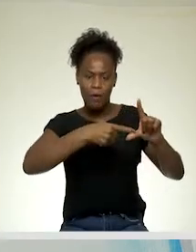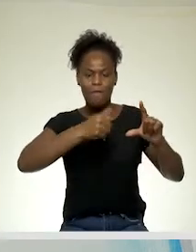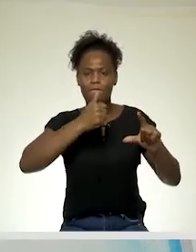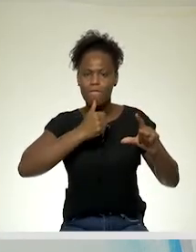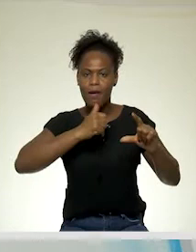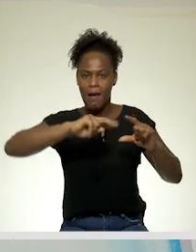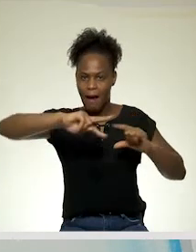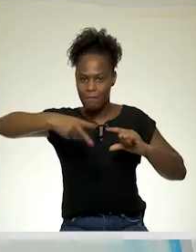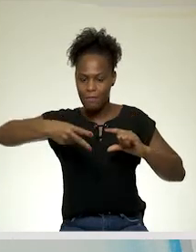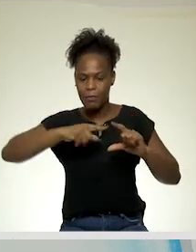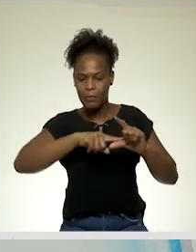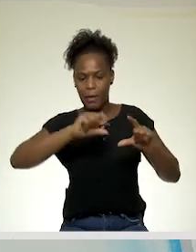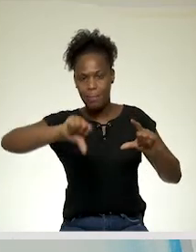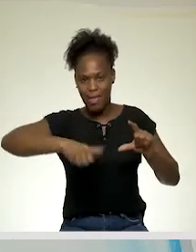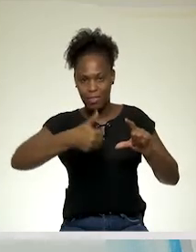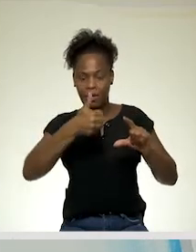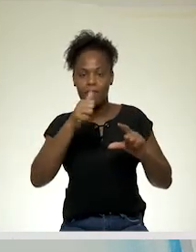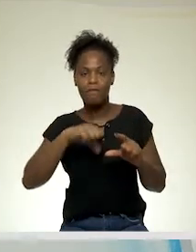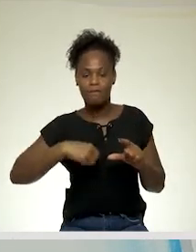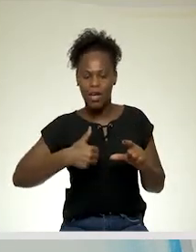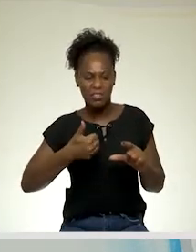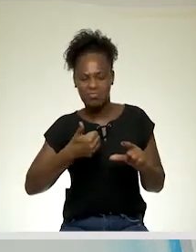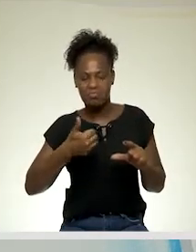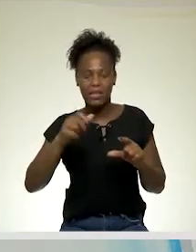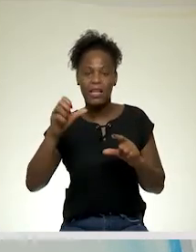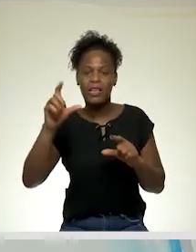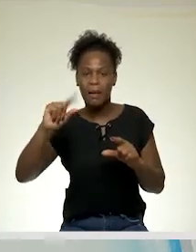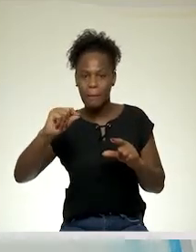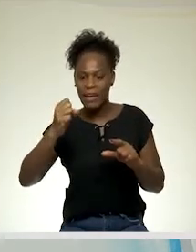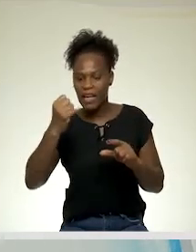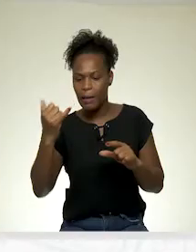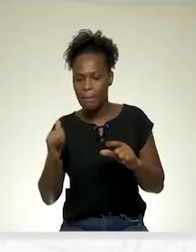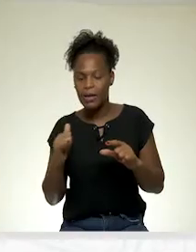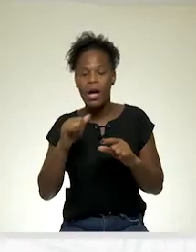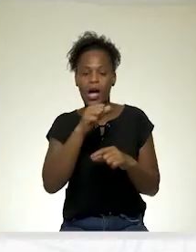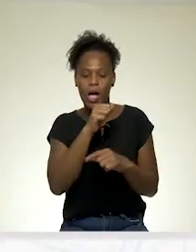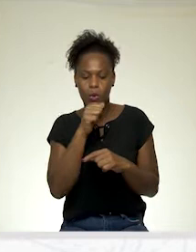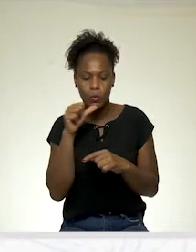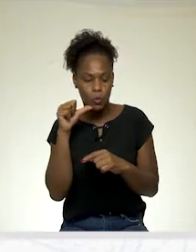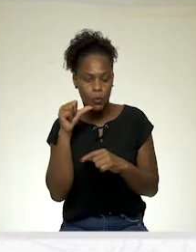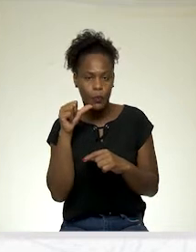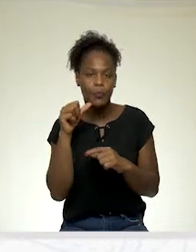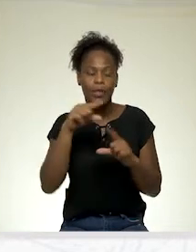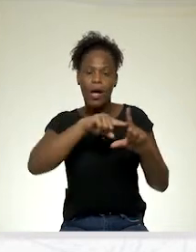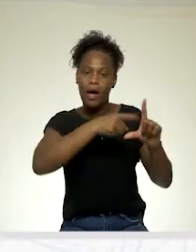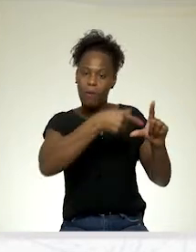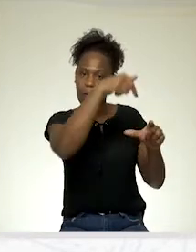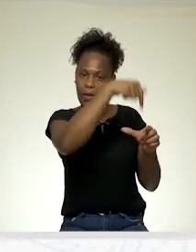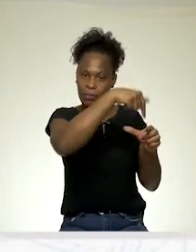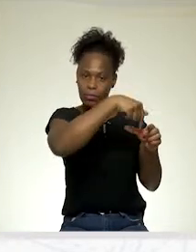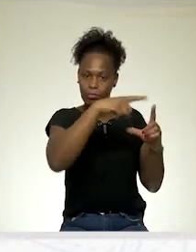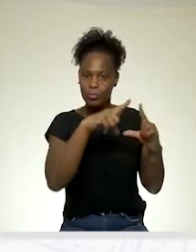vermelho, beta verde e gama azul são ângulos internos de um